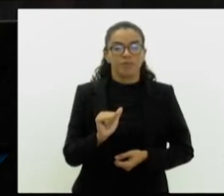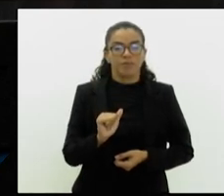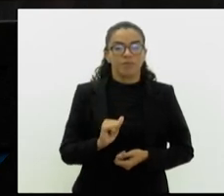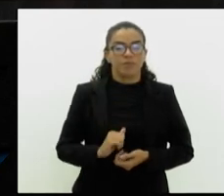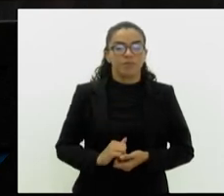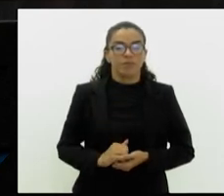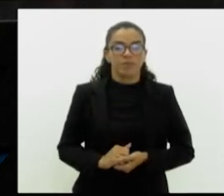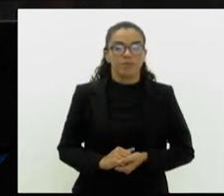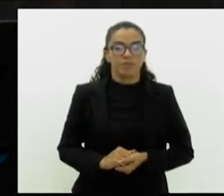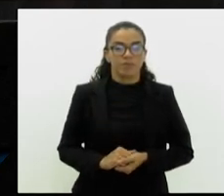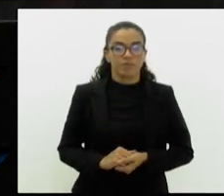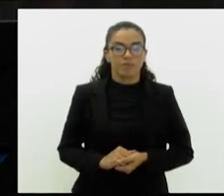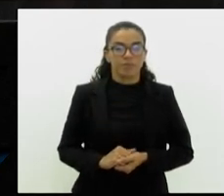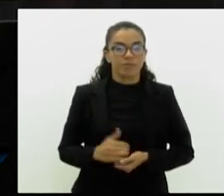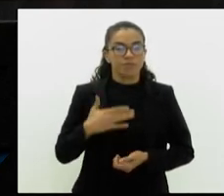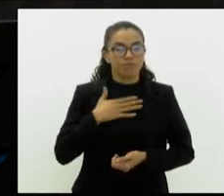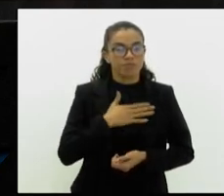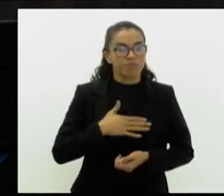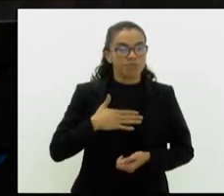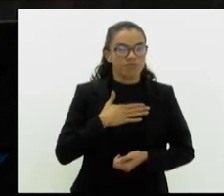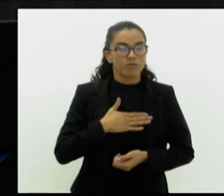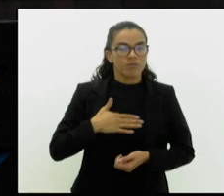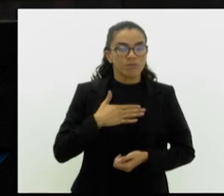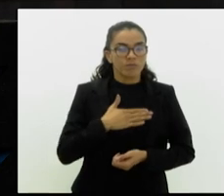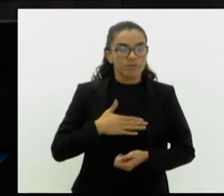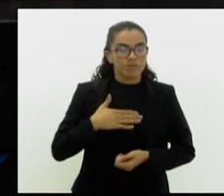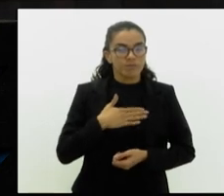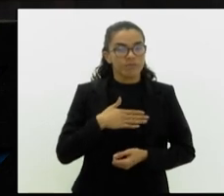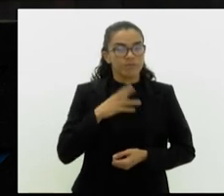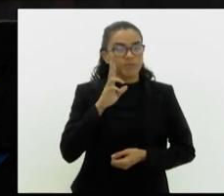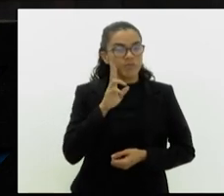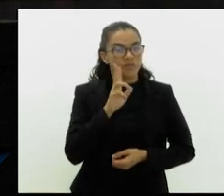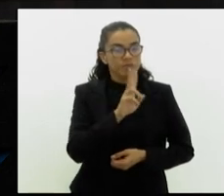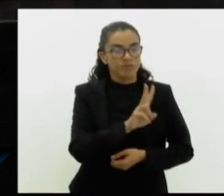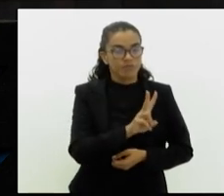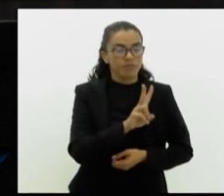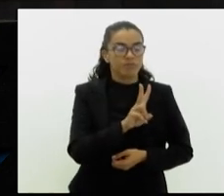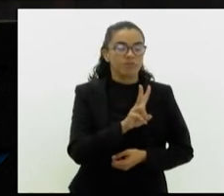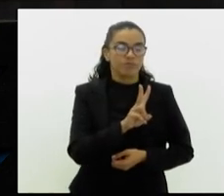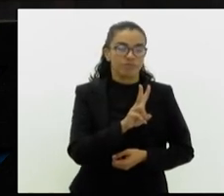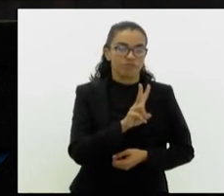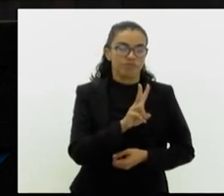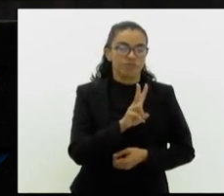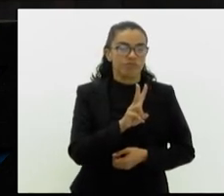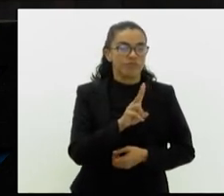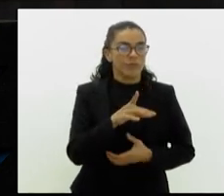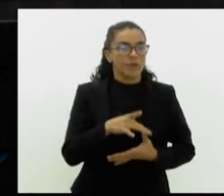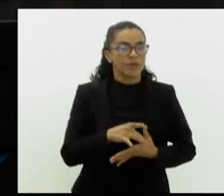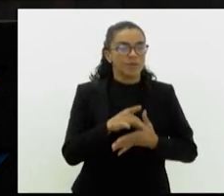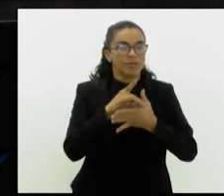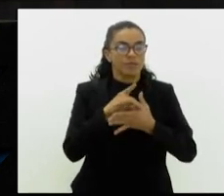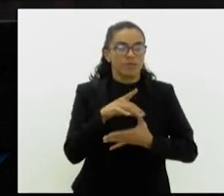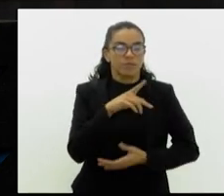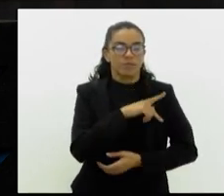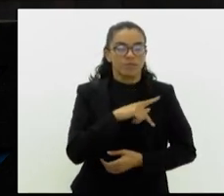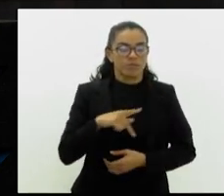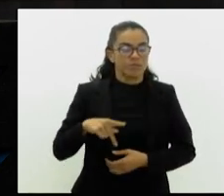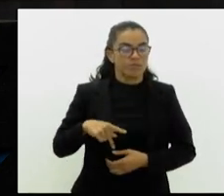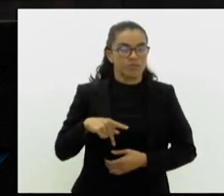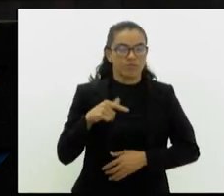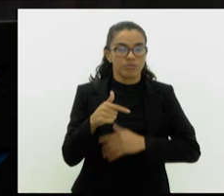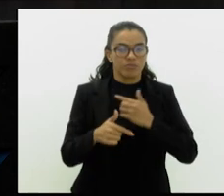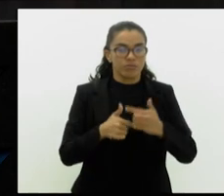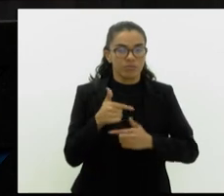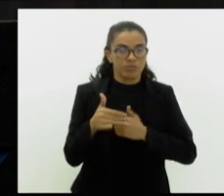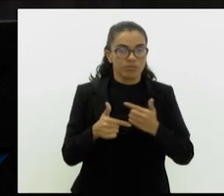Célia um prazer ver vossa excelência na presidência do expediente inicial